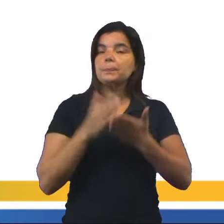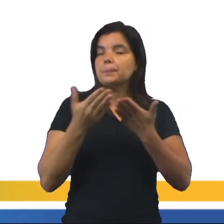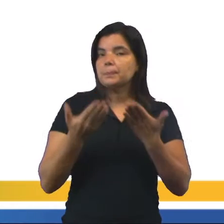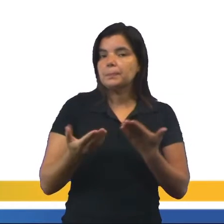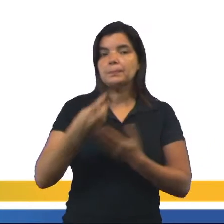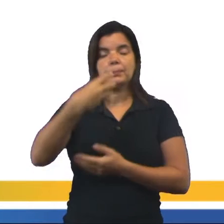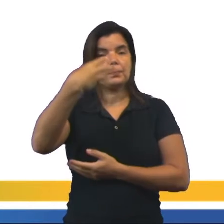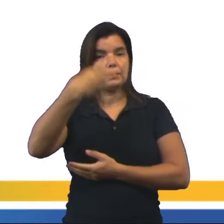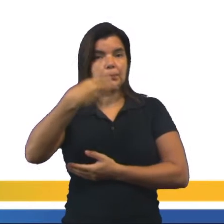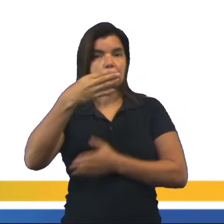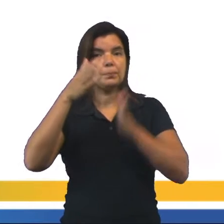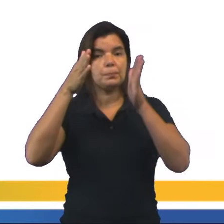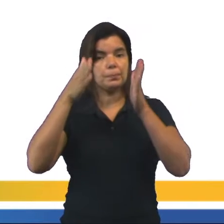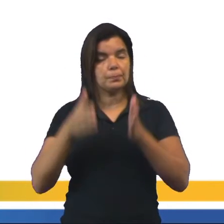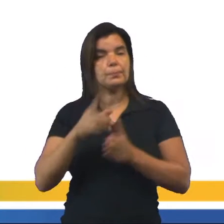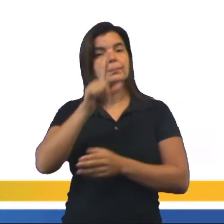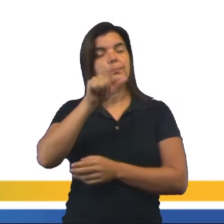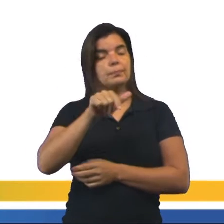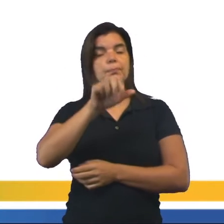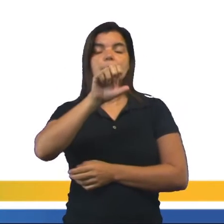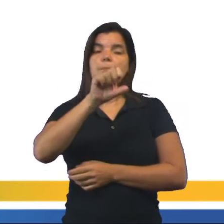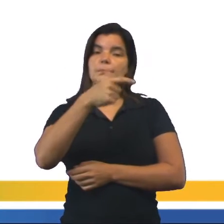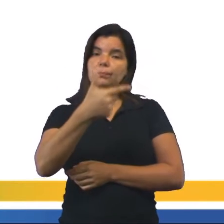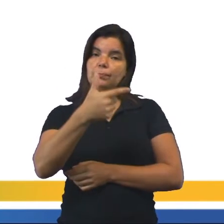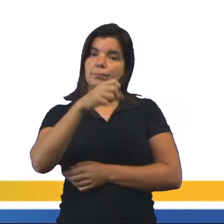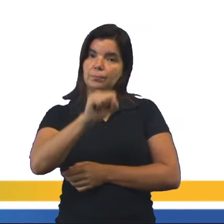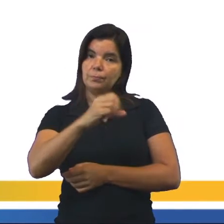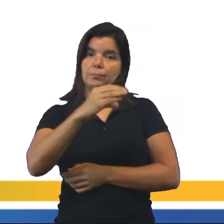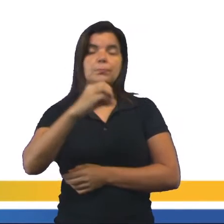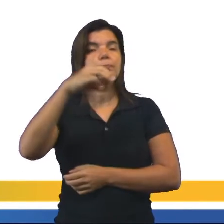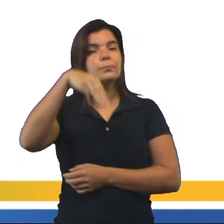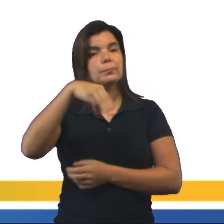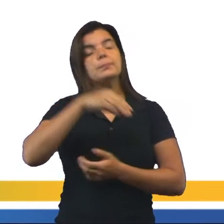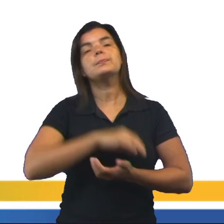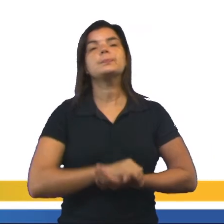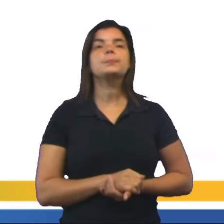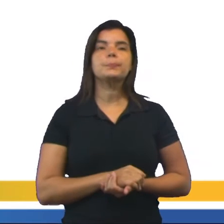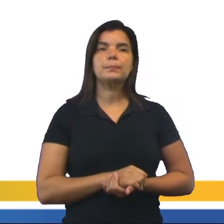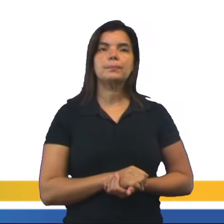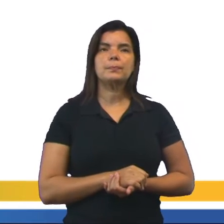centímetros. Portanto, o terceiro lado mede 28 centímetros.